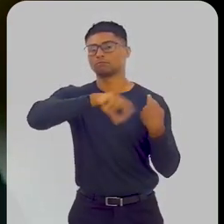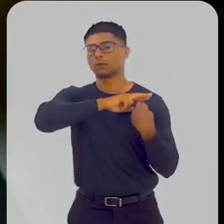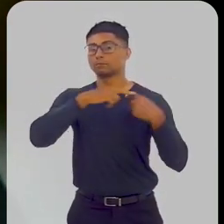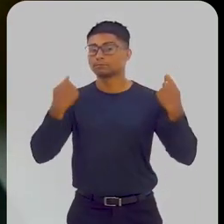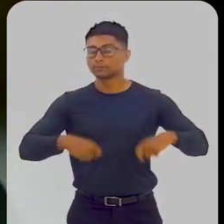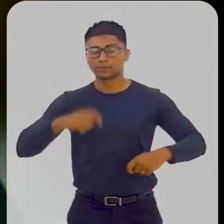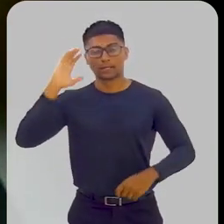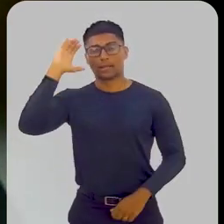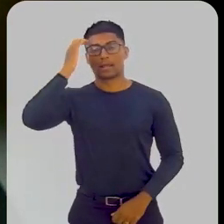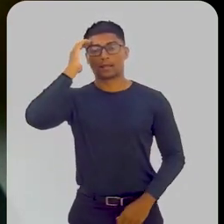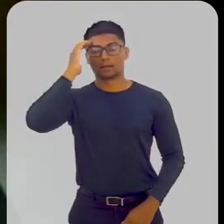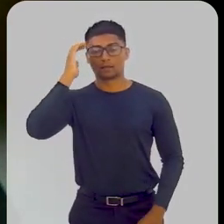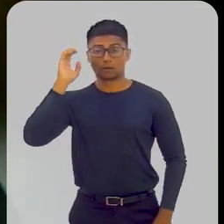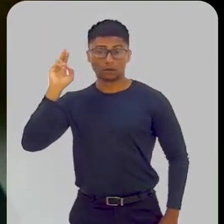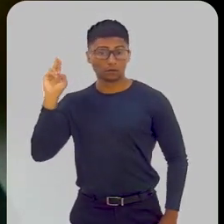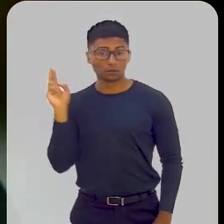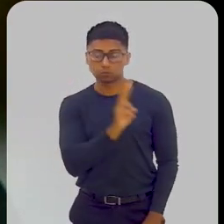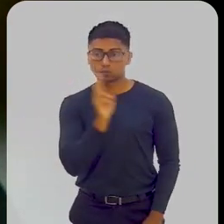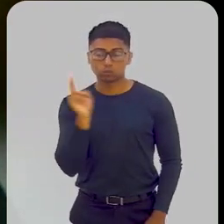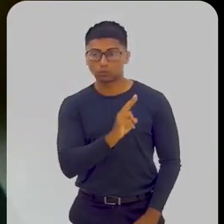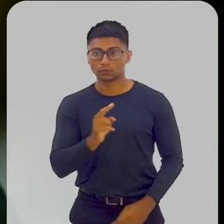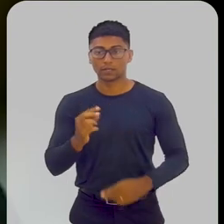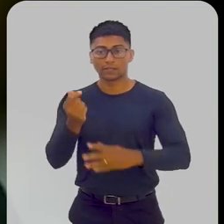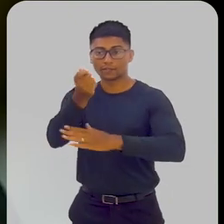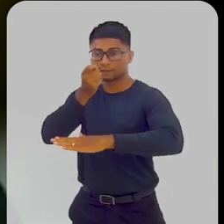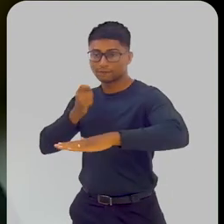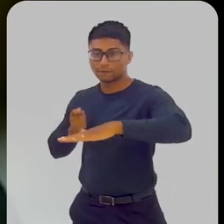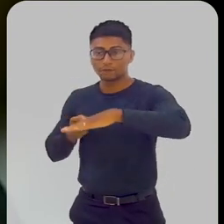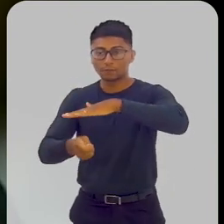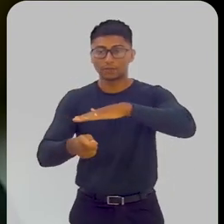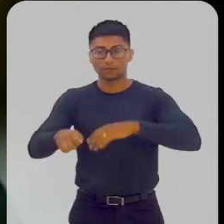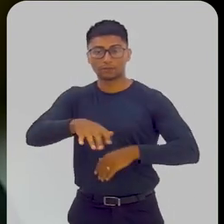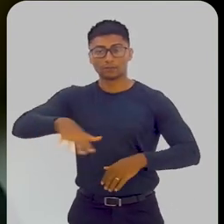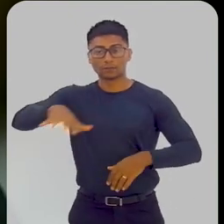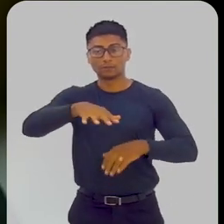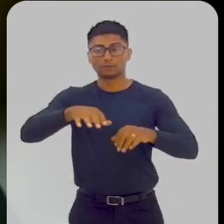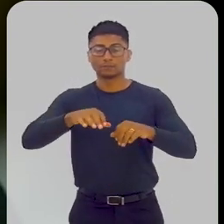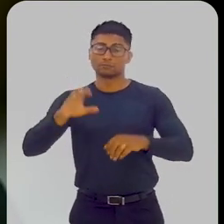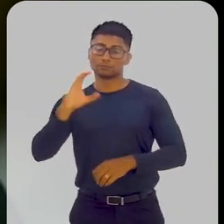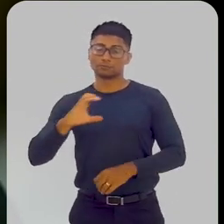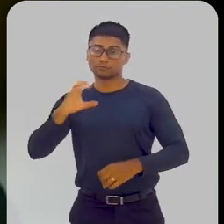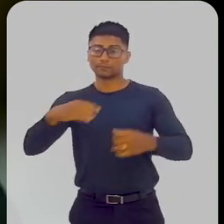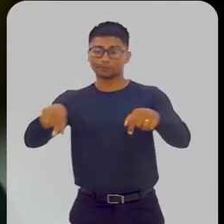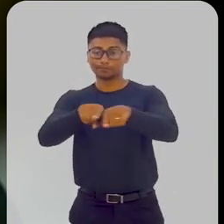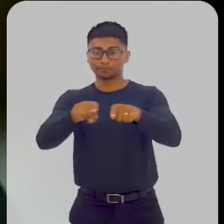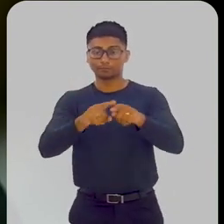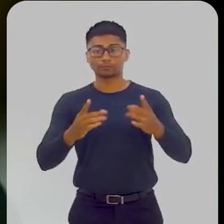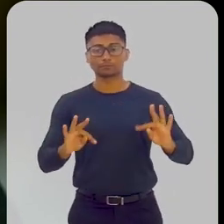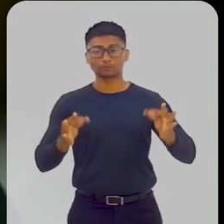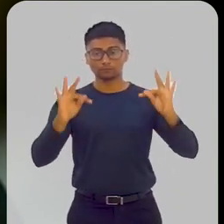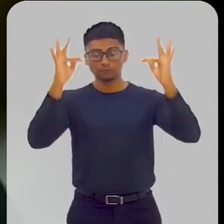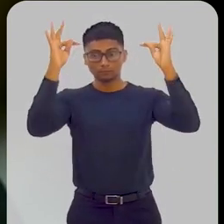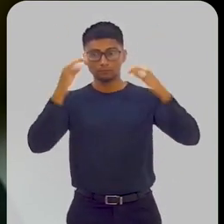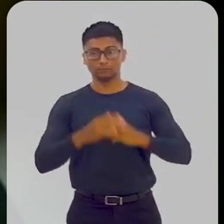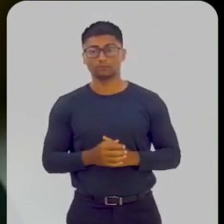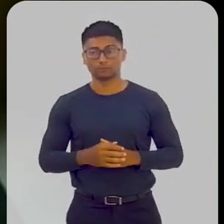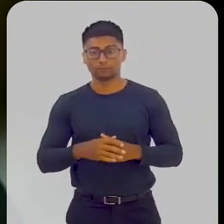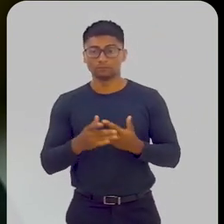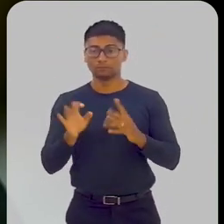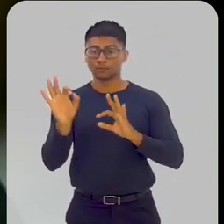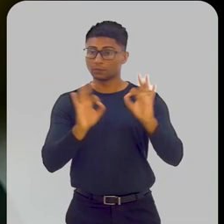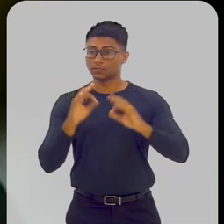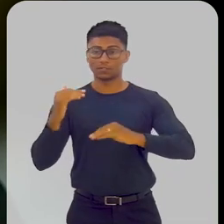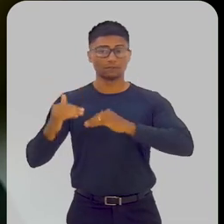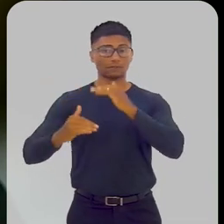Rio, que compreenda essa urgência e amplie substancialmente os investimentos públicos nas áreas científico-tecnológicas e elabore um